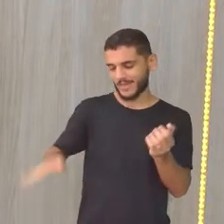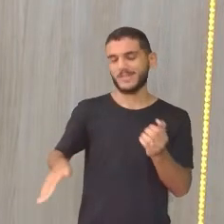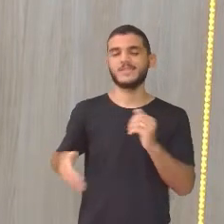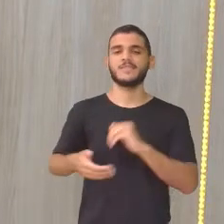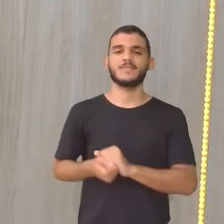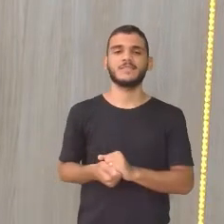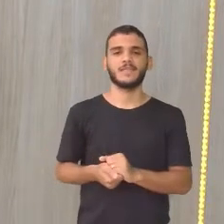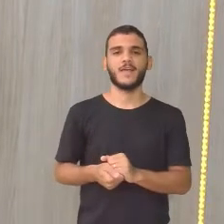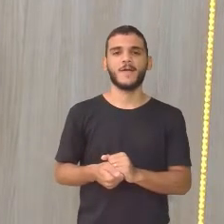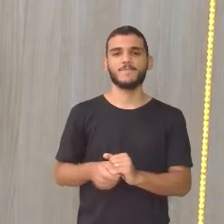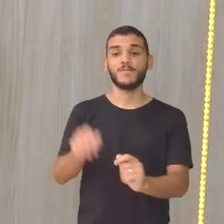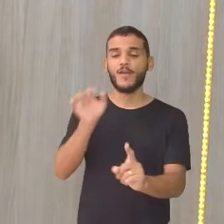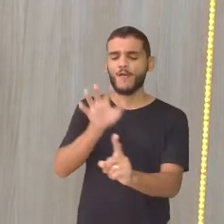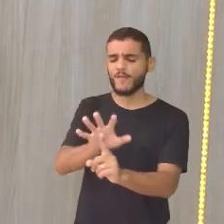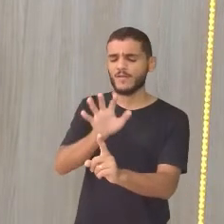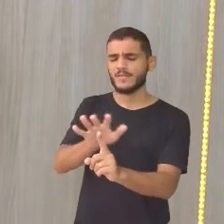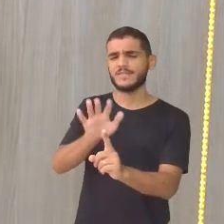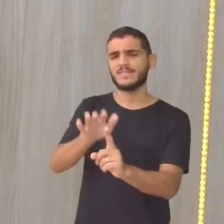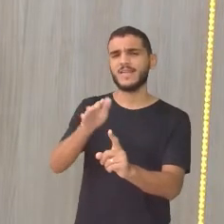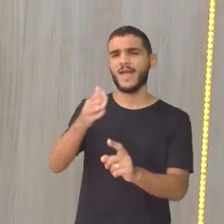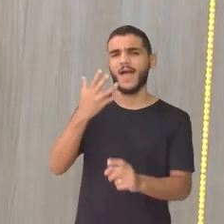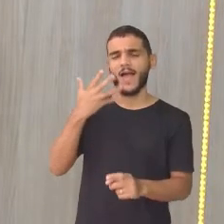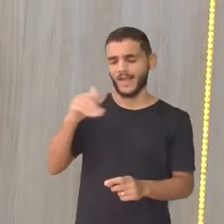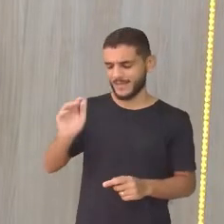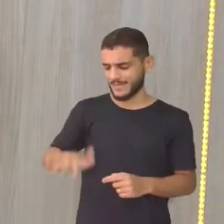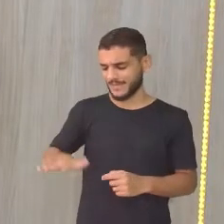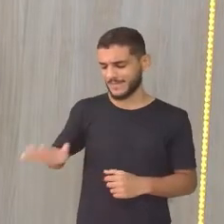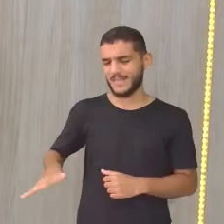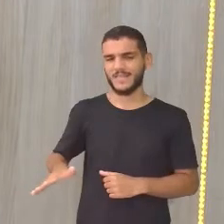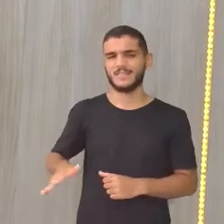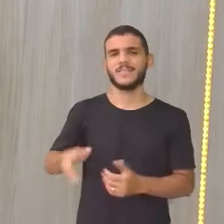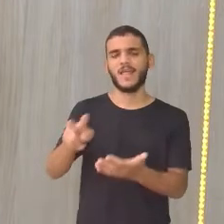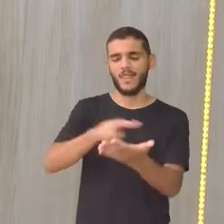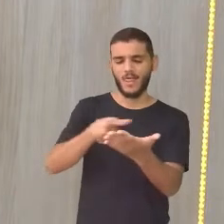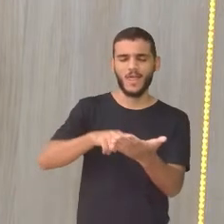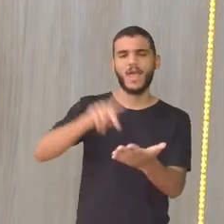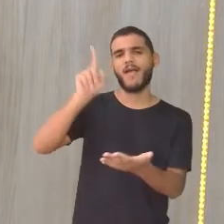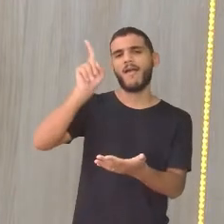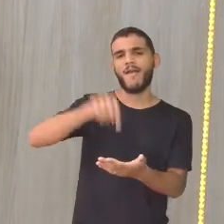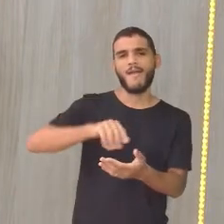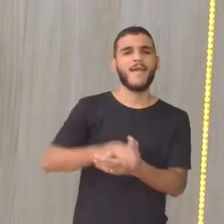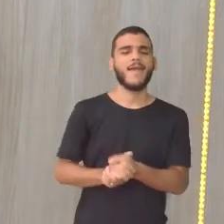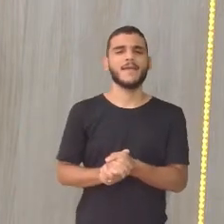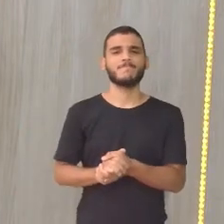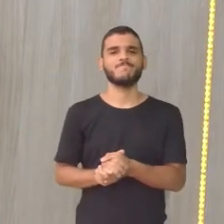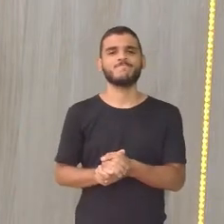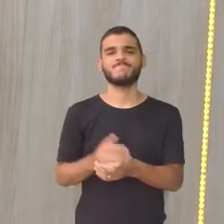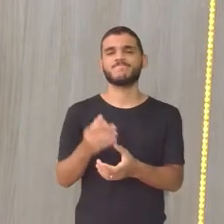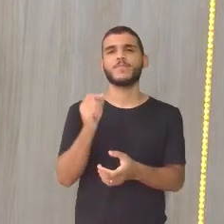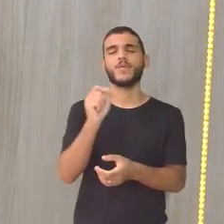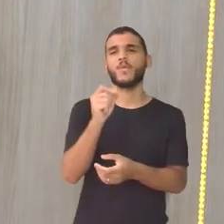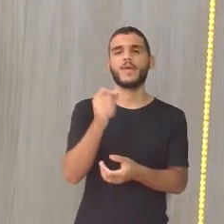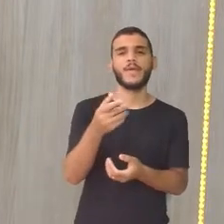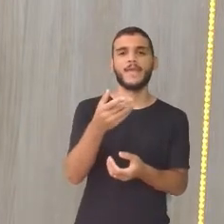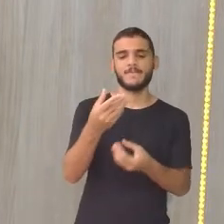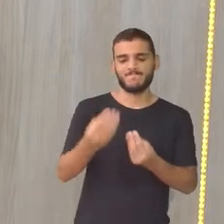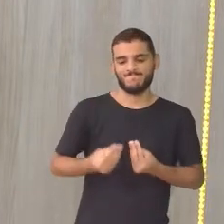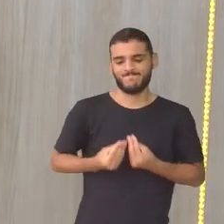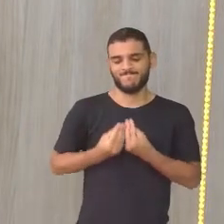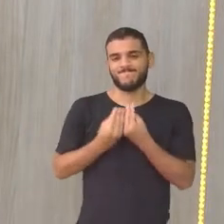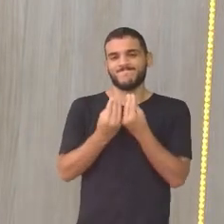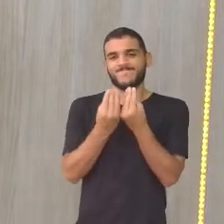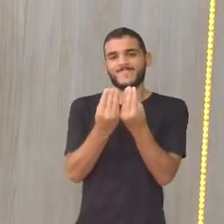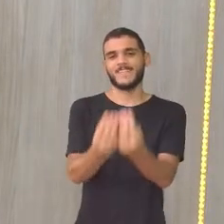infância é tornar, não é, é ajudar, é construir, não é, é esse início